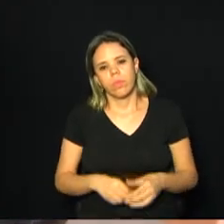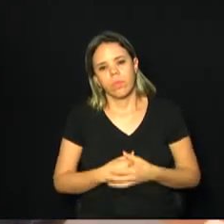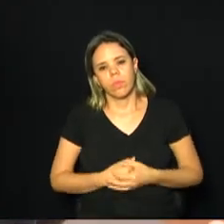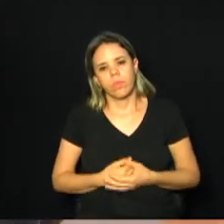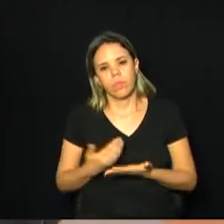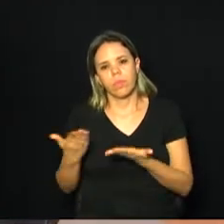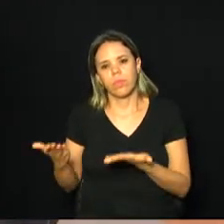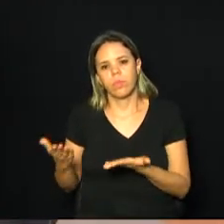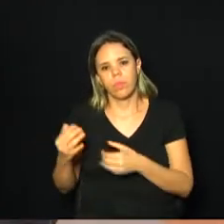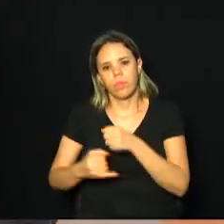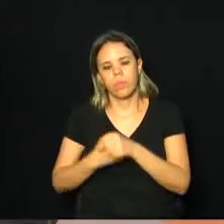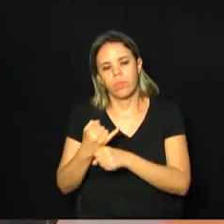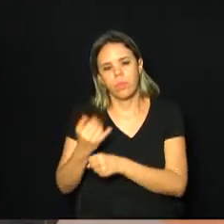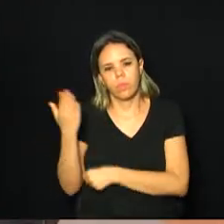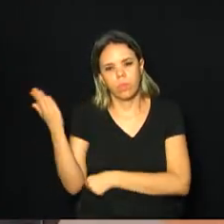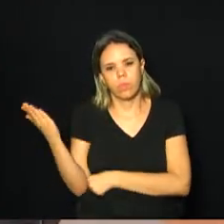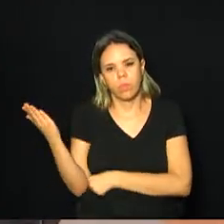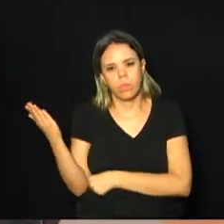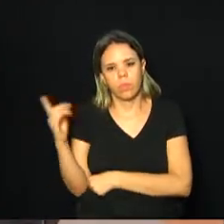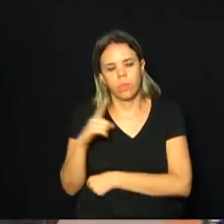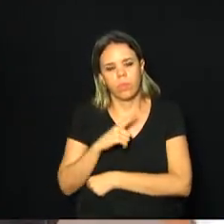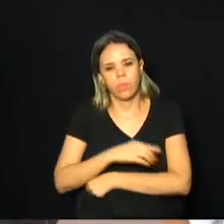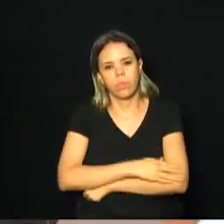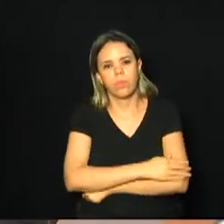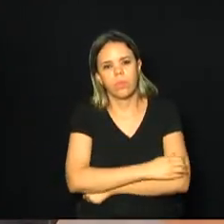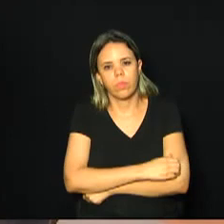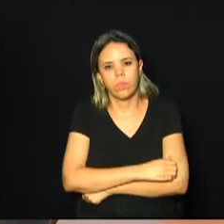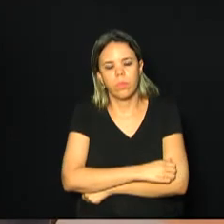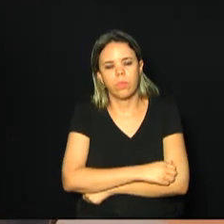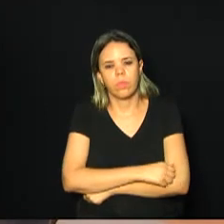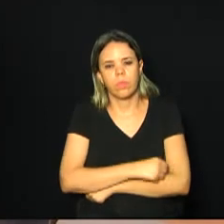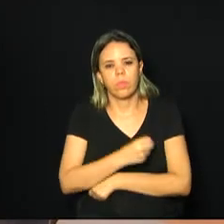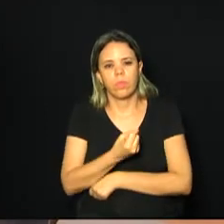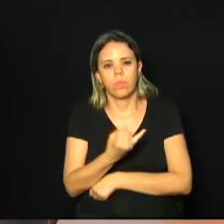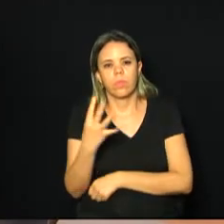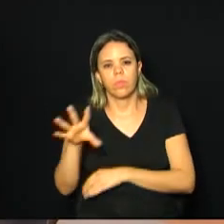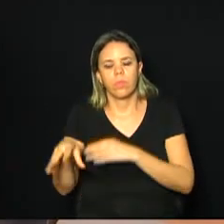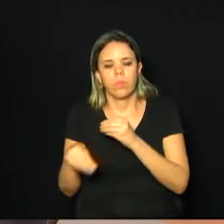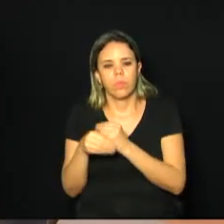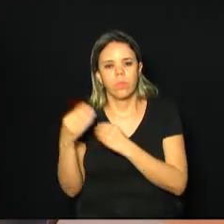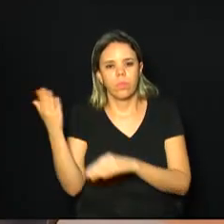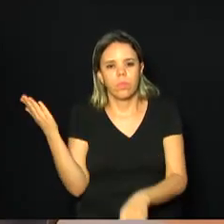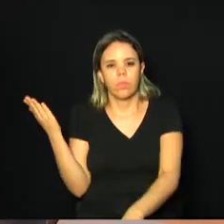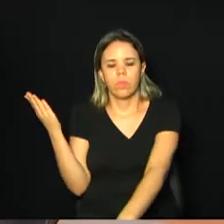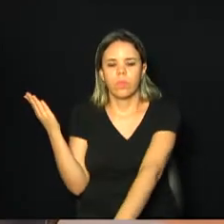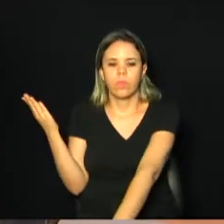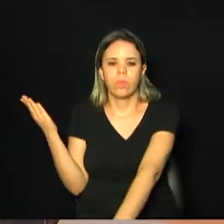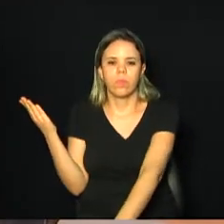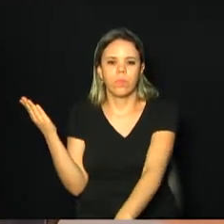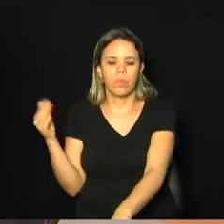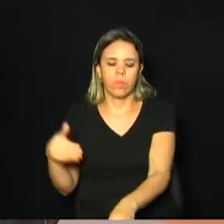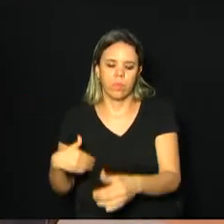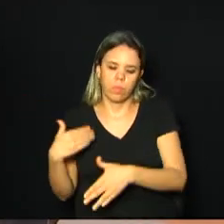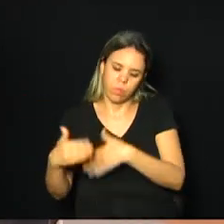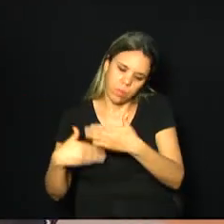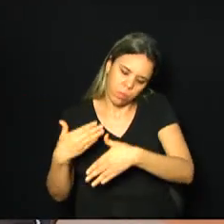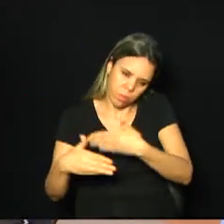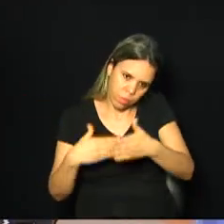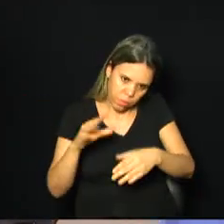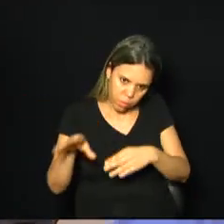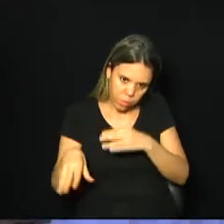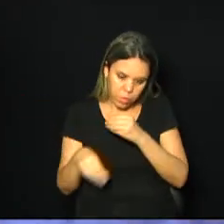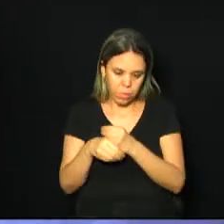Aqui nesse slide a gente tem um macrofluxo de implantação, que seria quais são os passos para